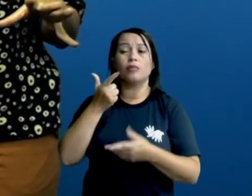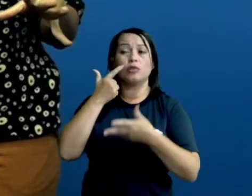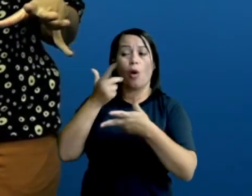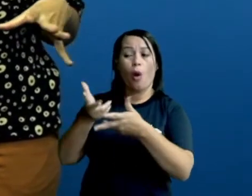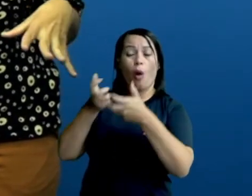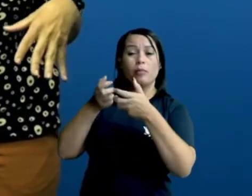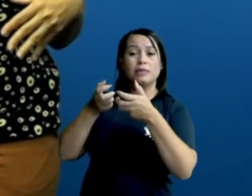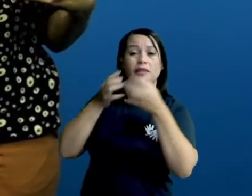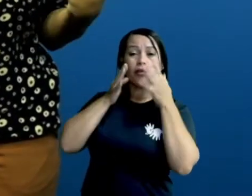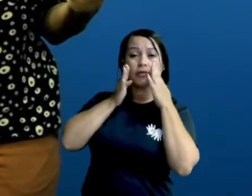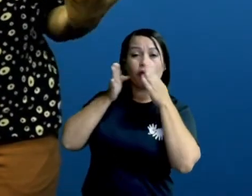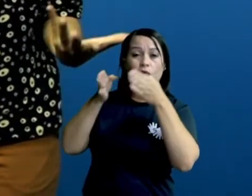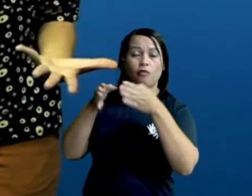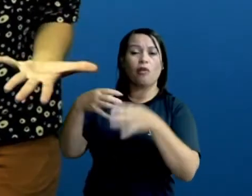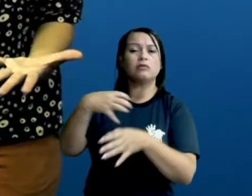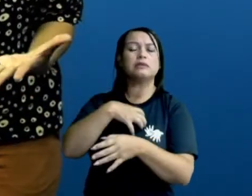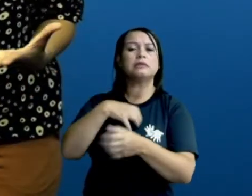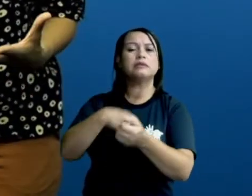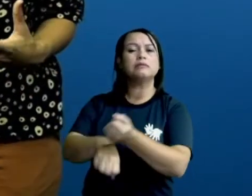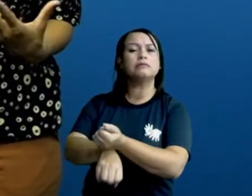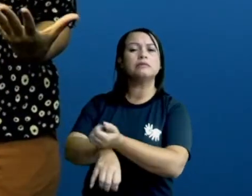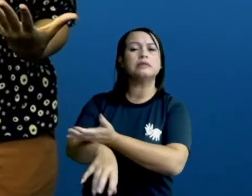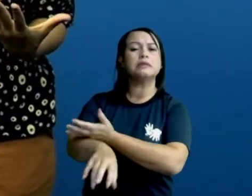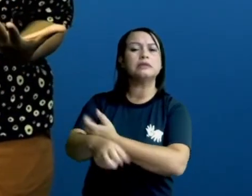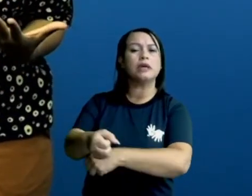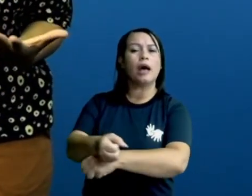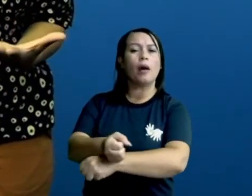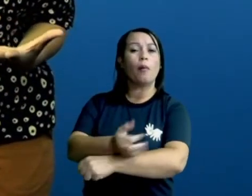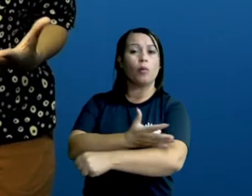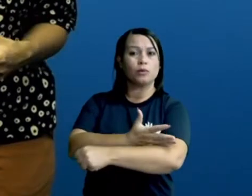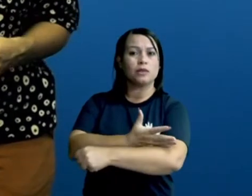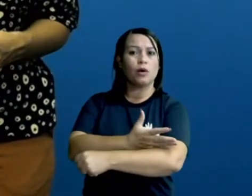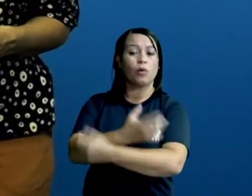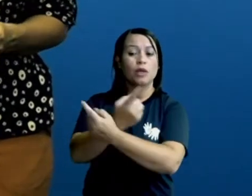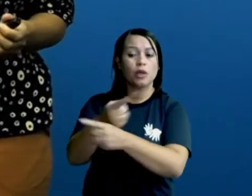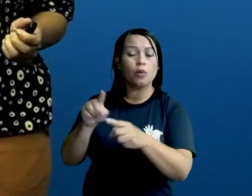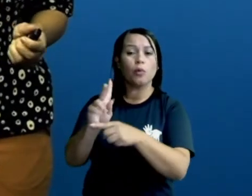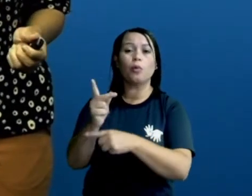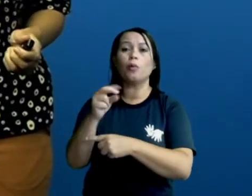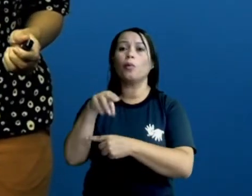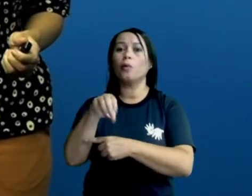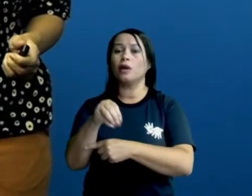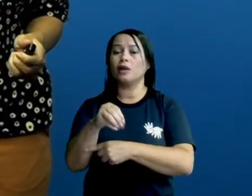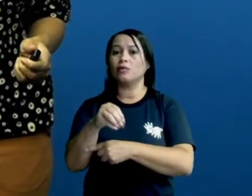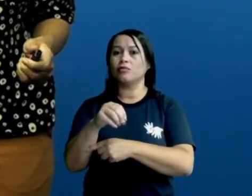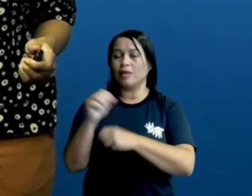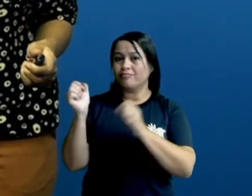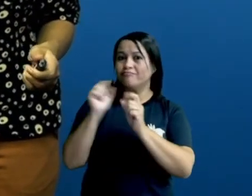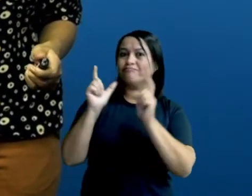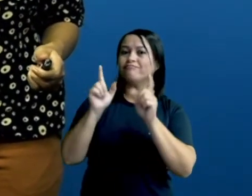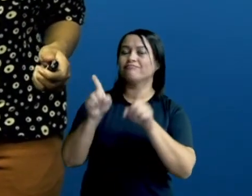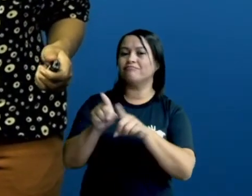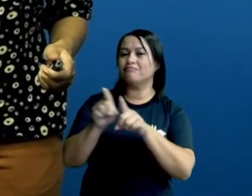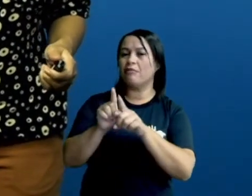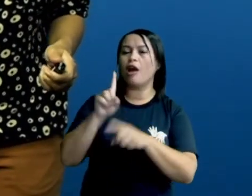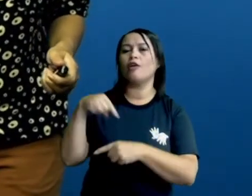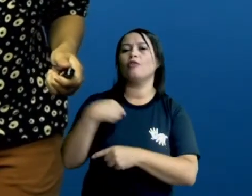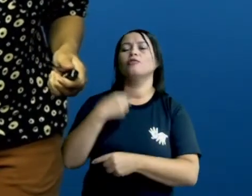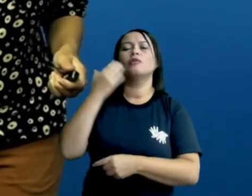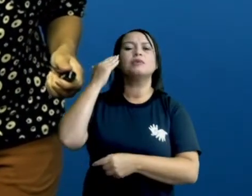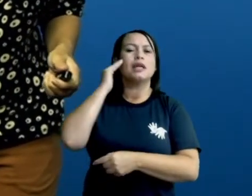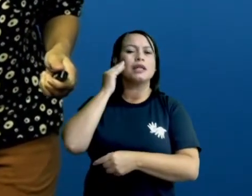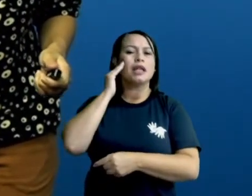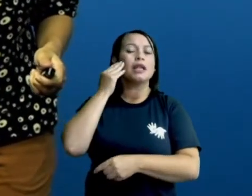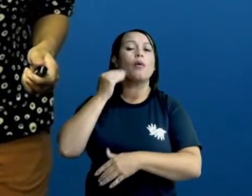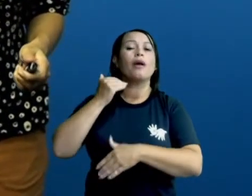que o sentimento emotivo que esse hino desperta, aí a gente vai ligar também a